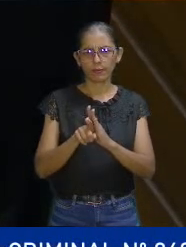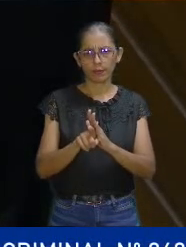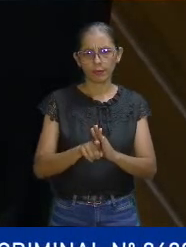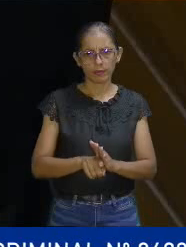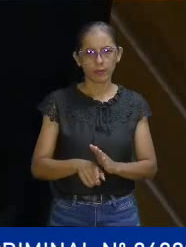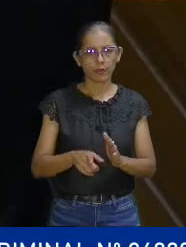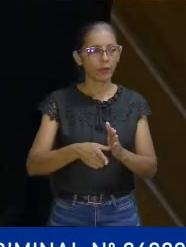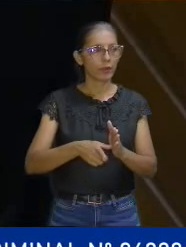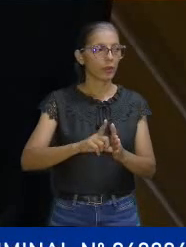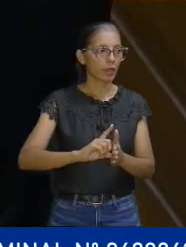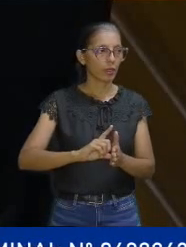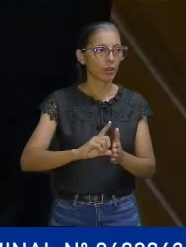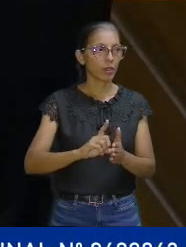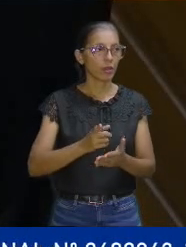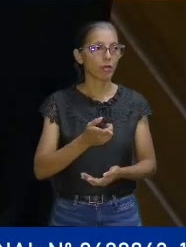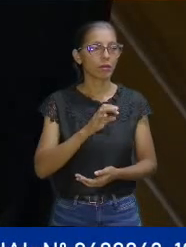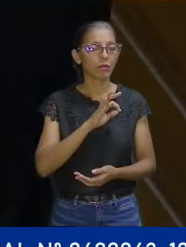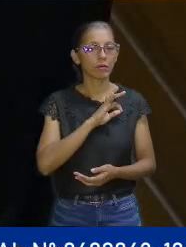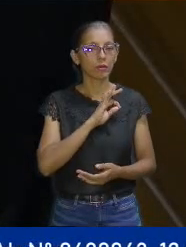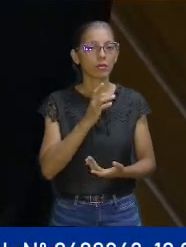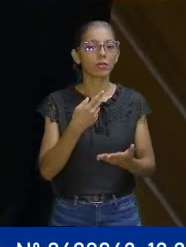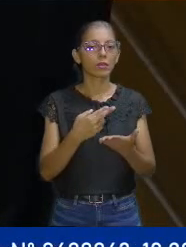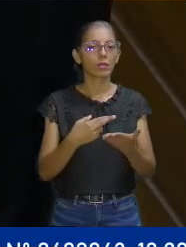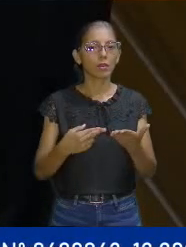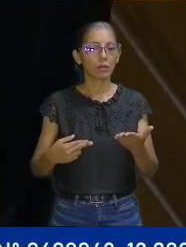preliminar do inquérito policial